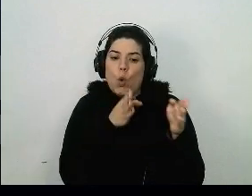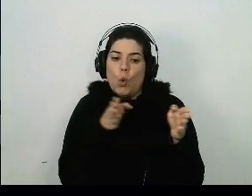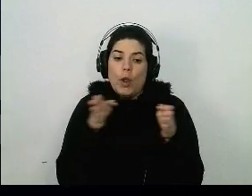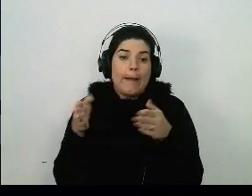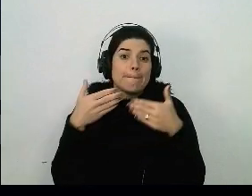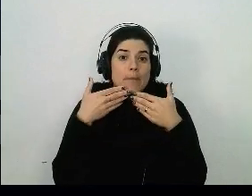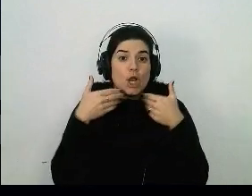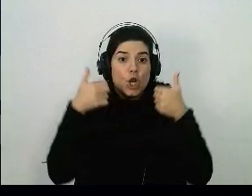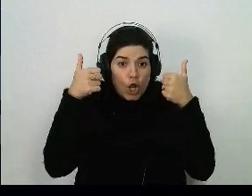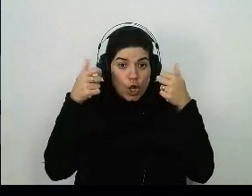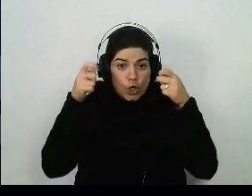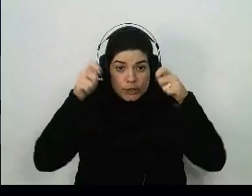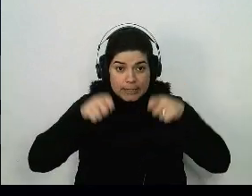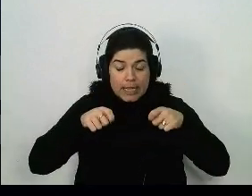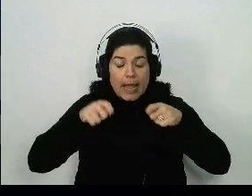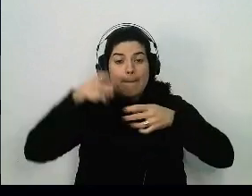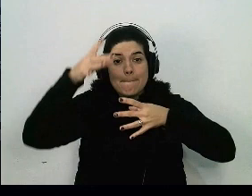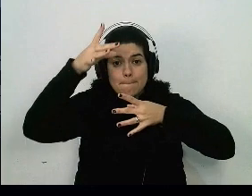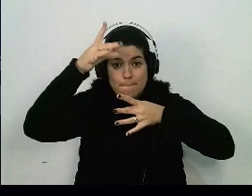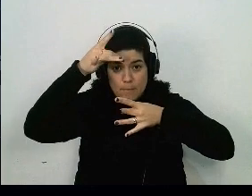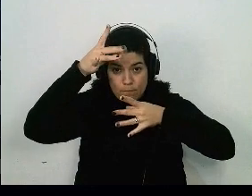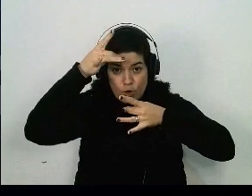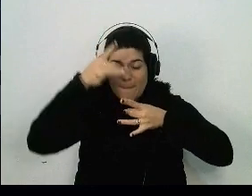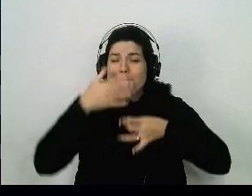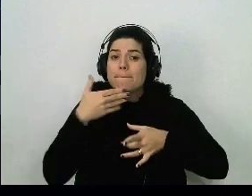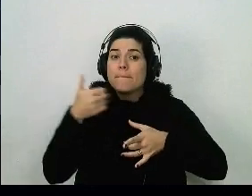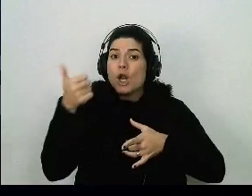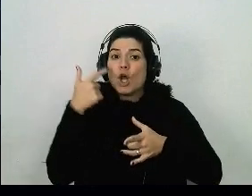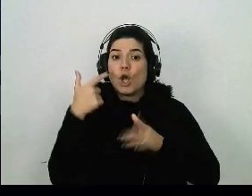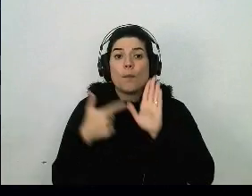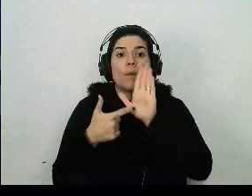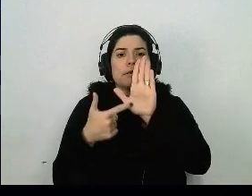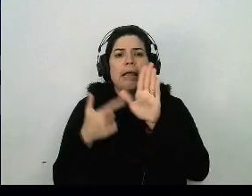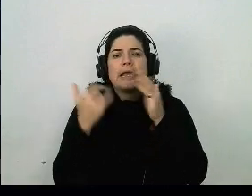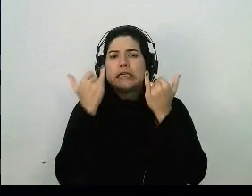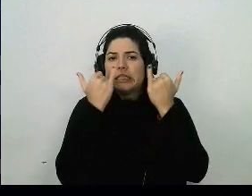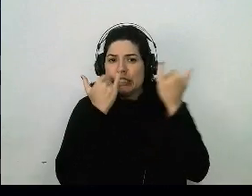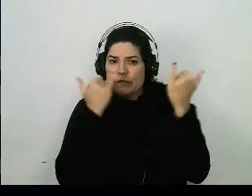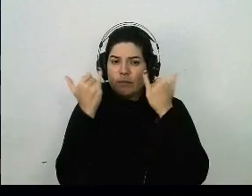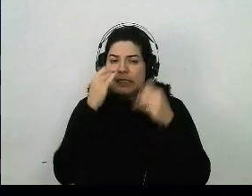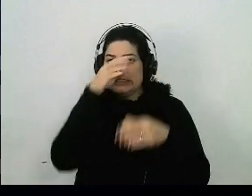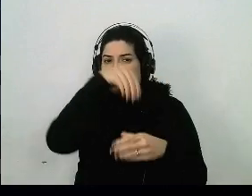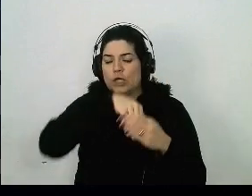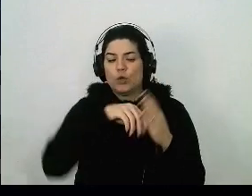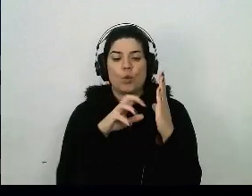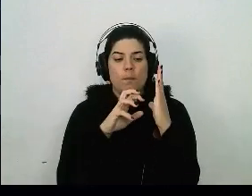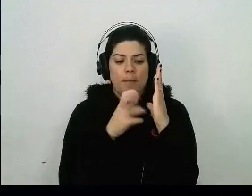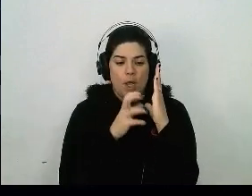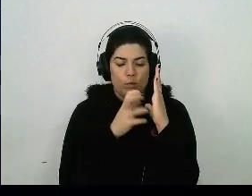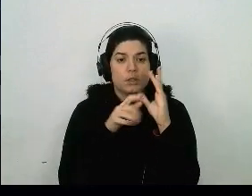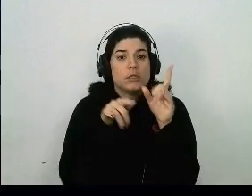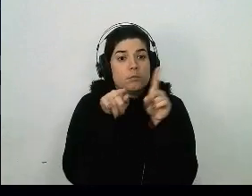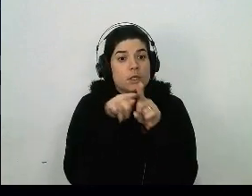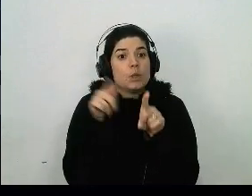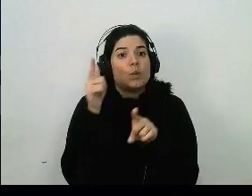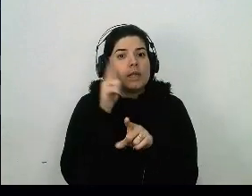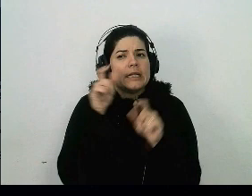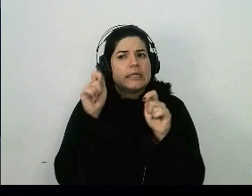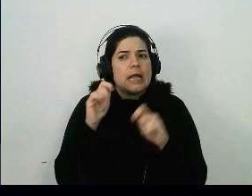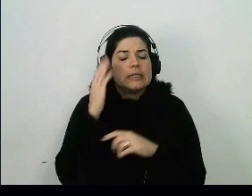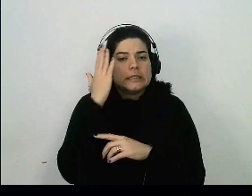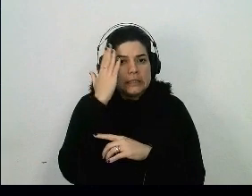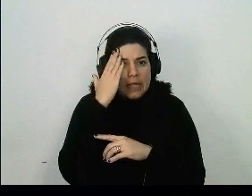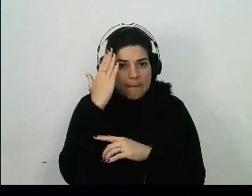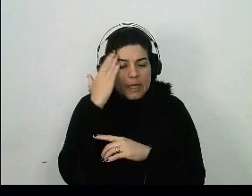melhor para evidenciar alguma informação nesse banco, e também a gente consegue escalar também de forma